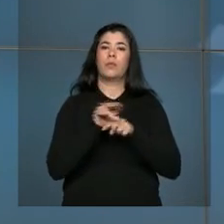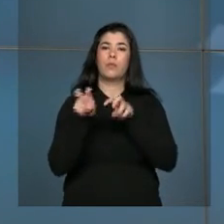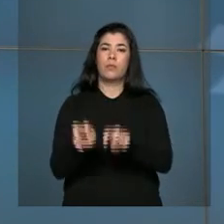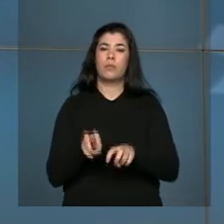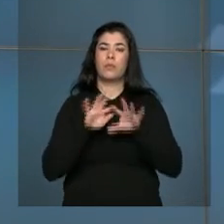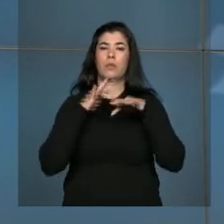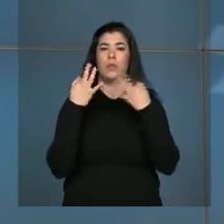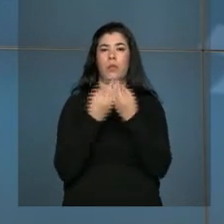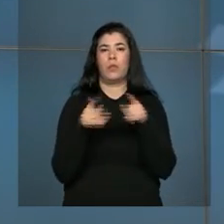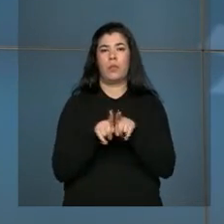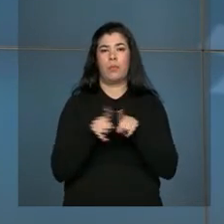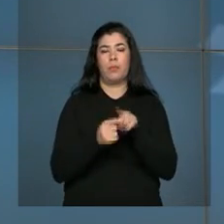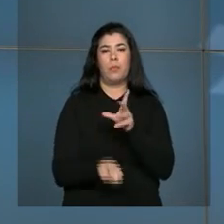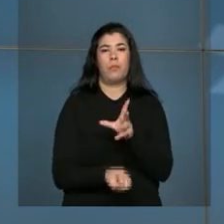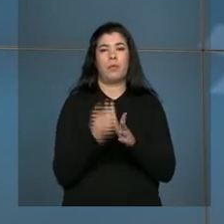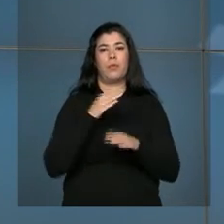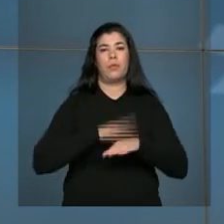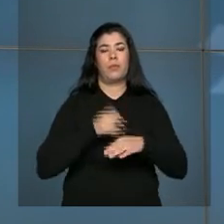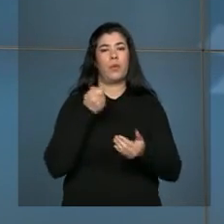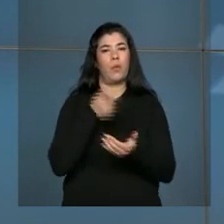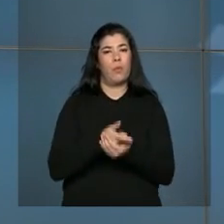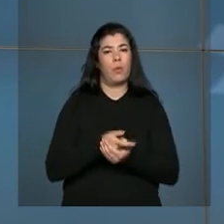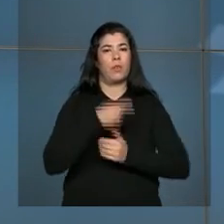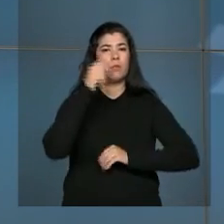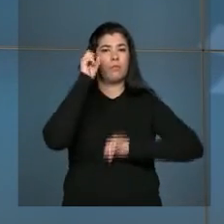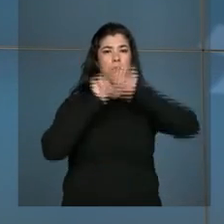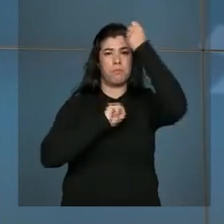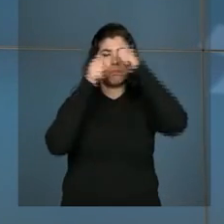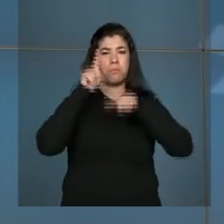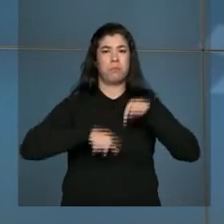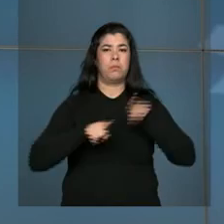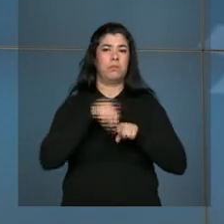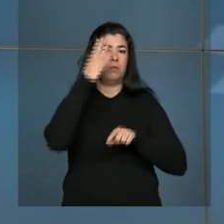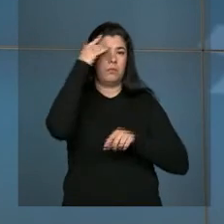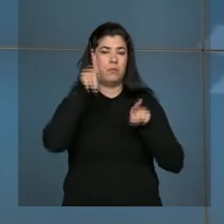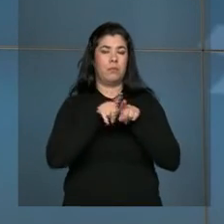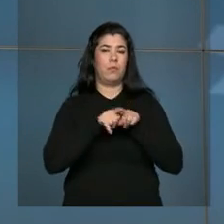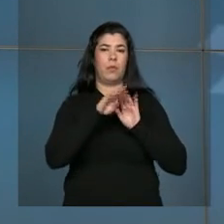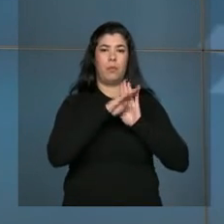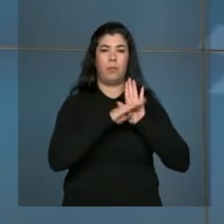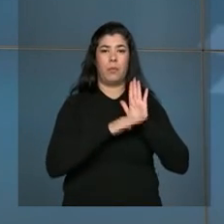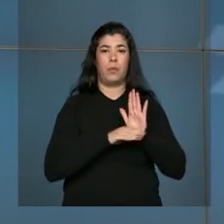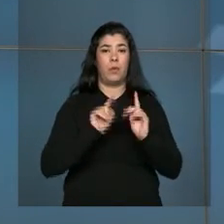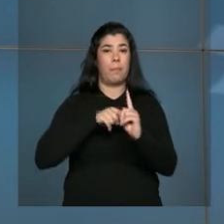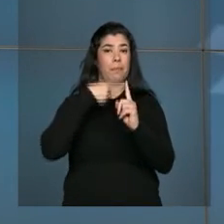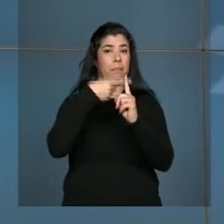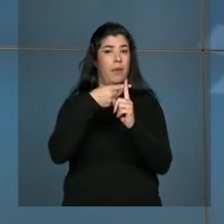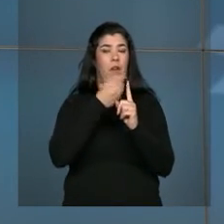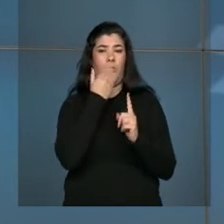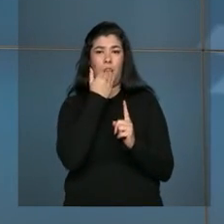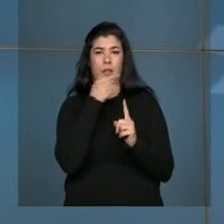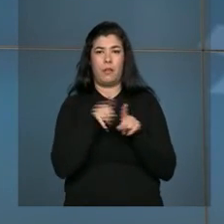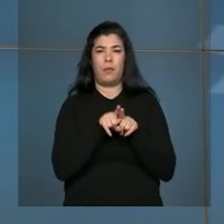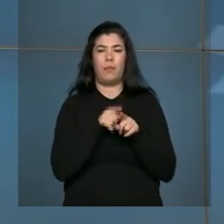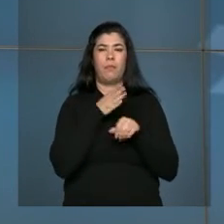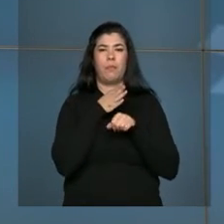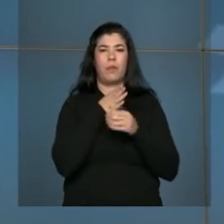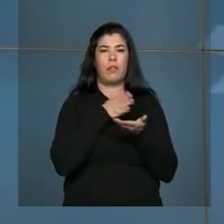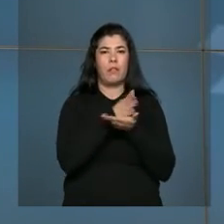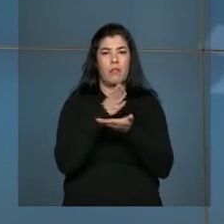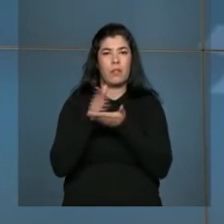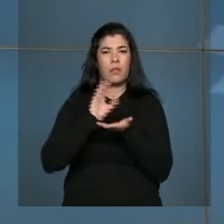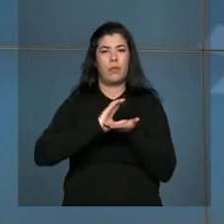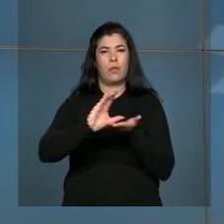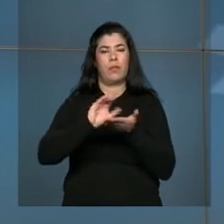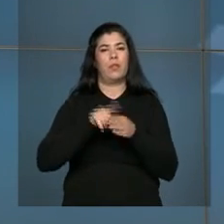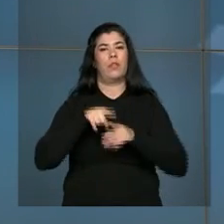familiares a aumentar a produção e comprar equipamentos mais modernos, existe o programa Mais Alimentos, uma linha de crédito que financia